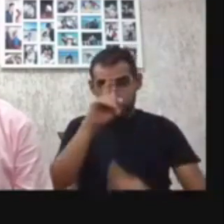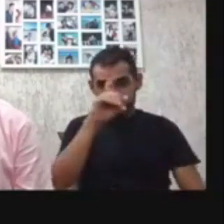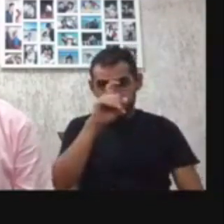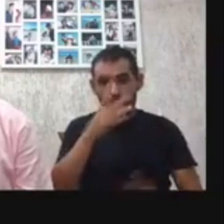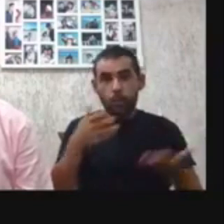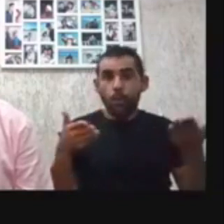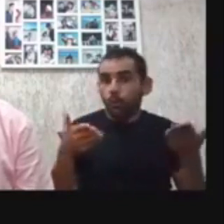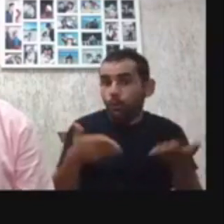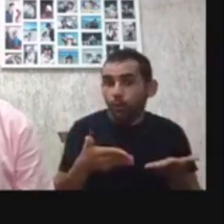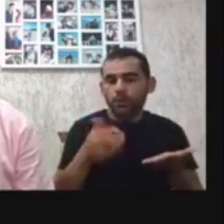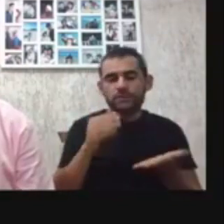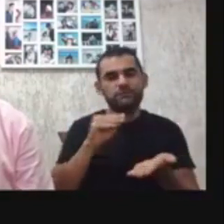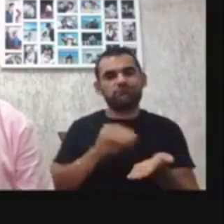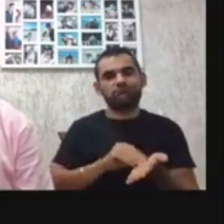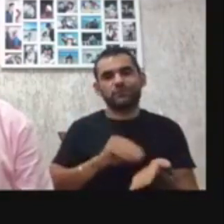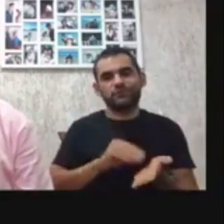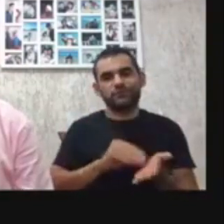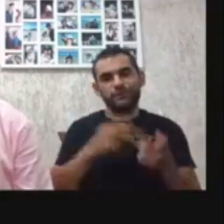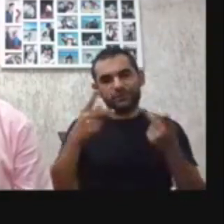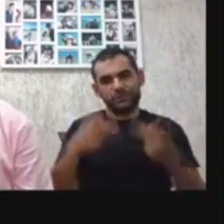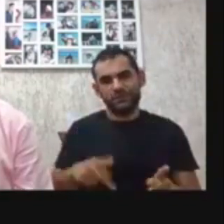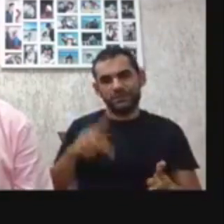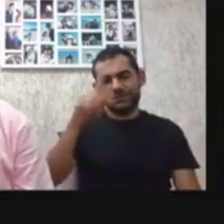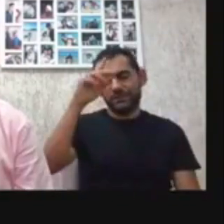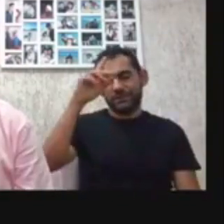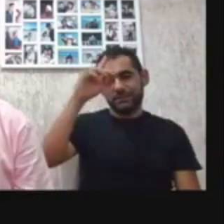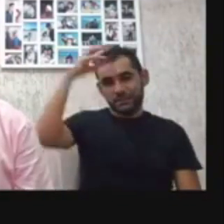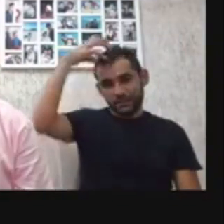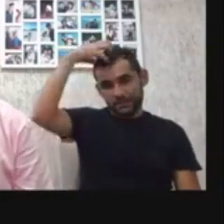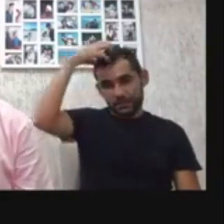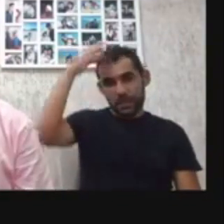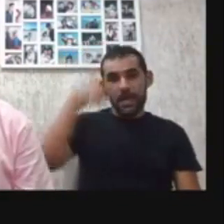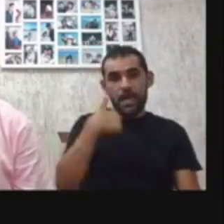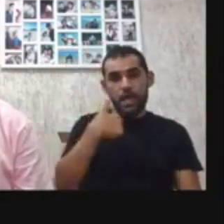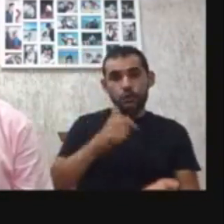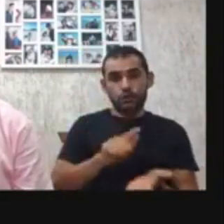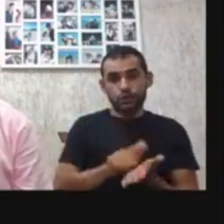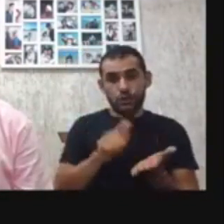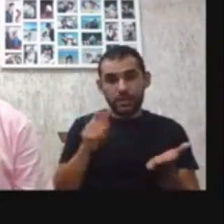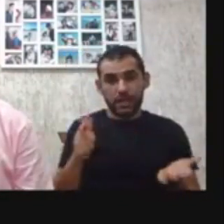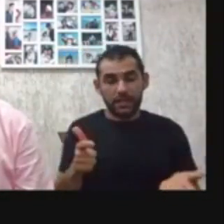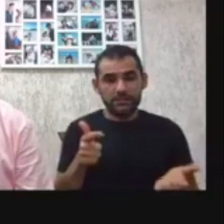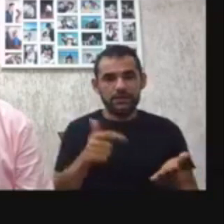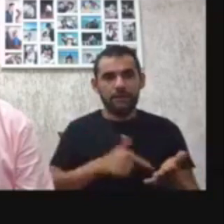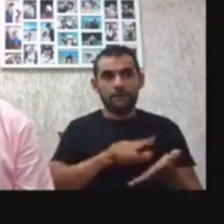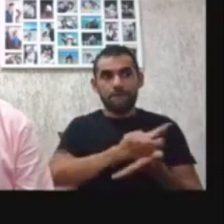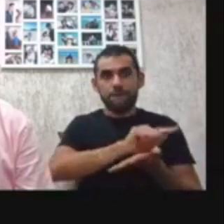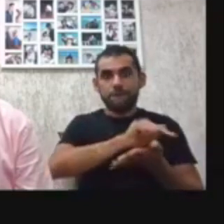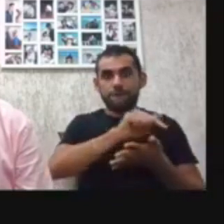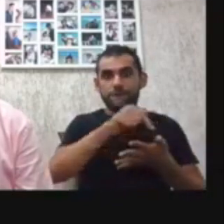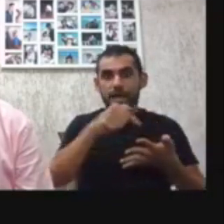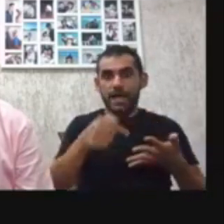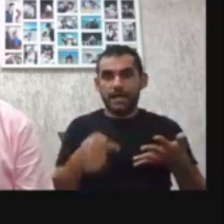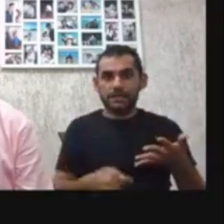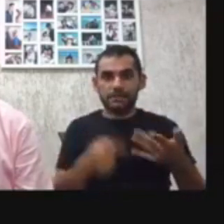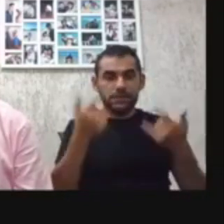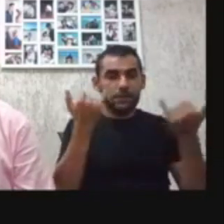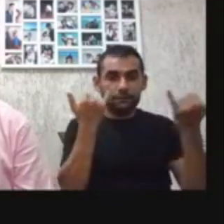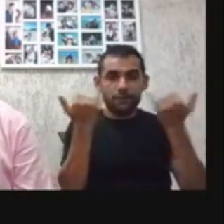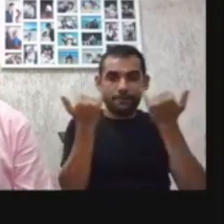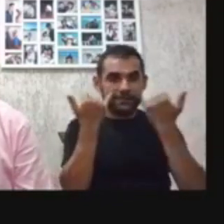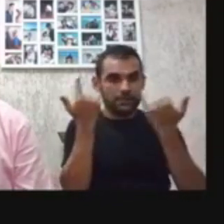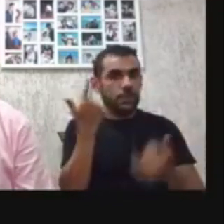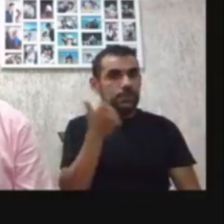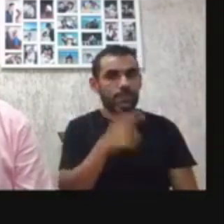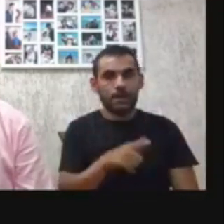infelizmente, deixa a desejar em São João del Rei. Eu, como jornalista, várias vezes tentei acesso à informação e não